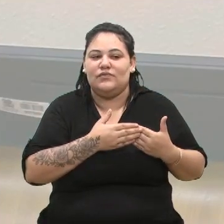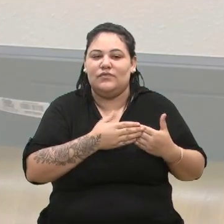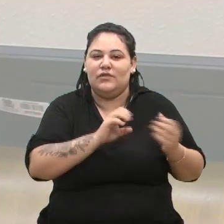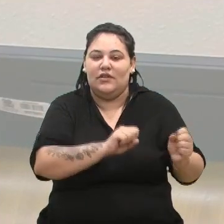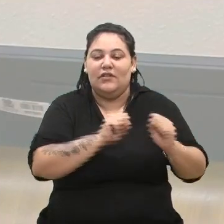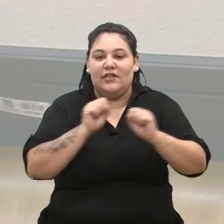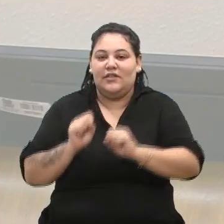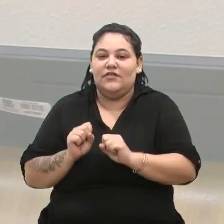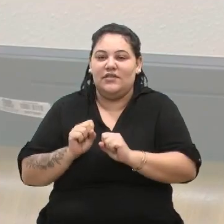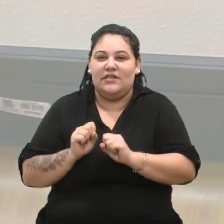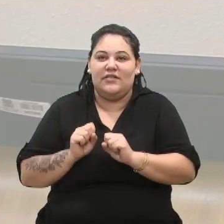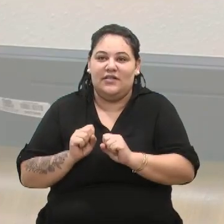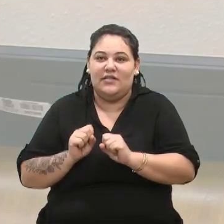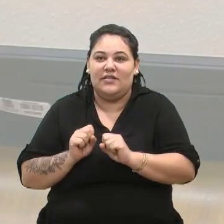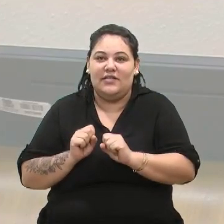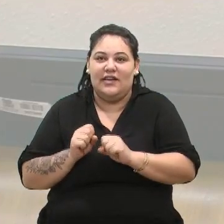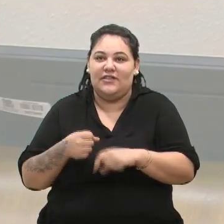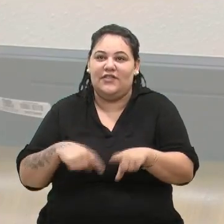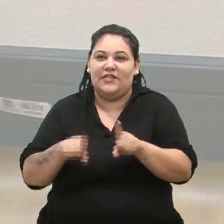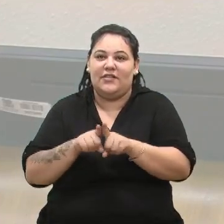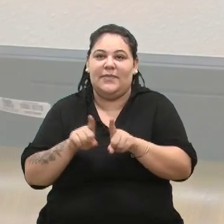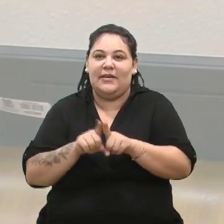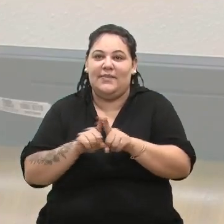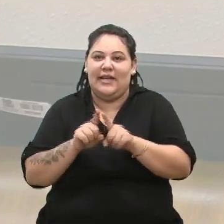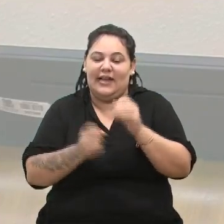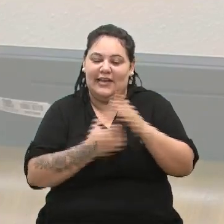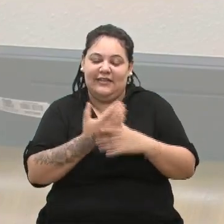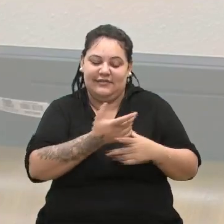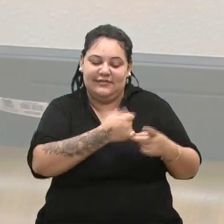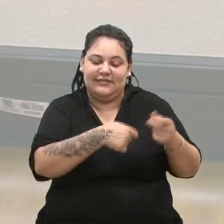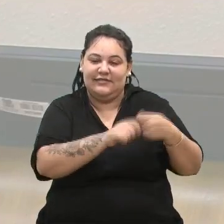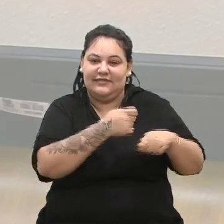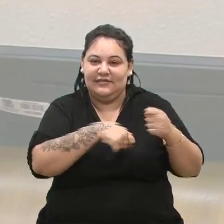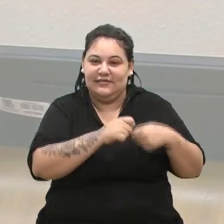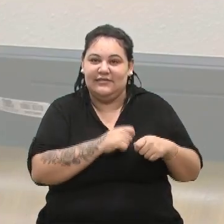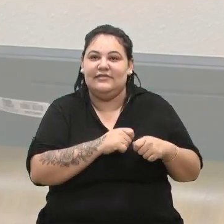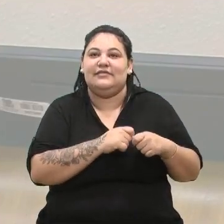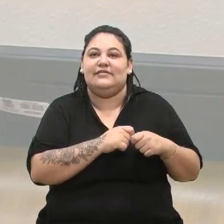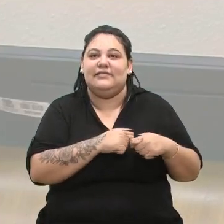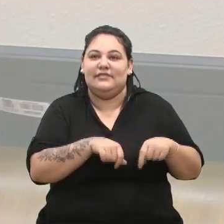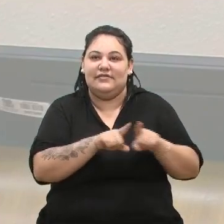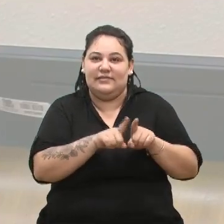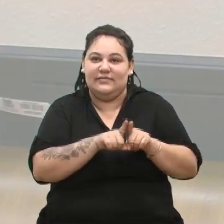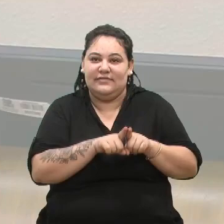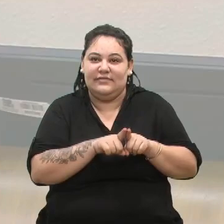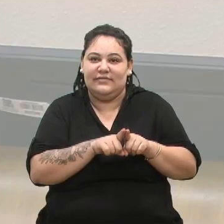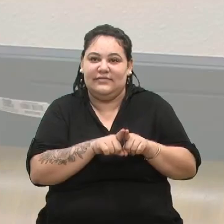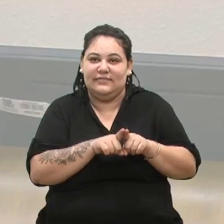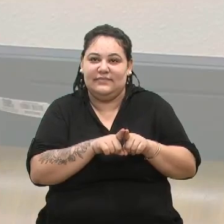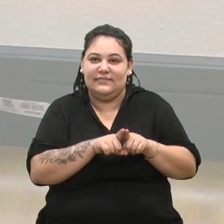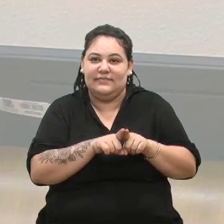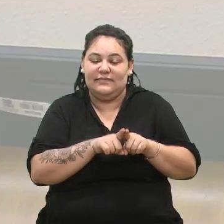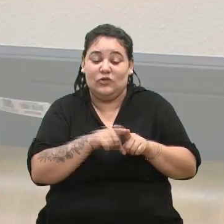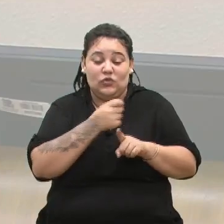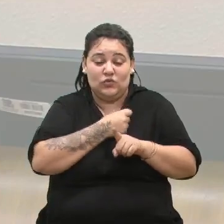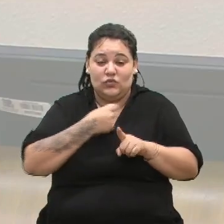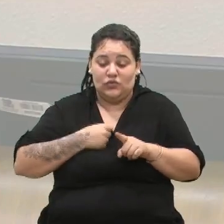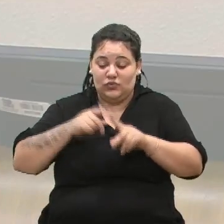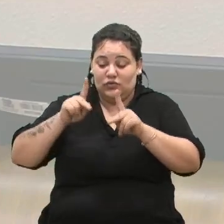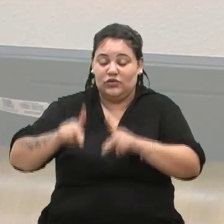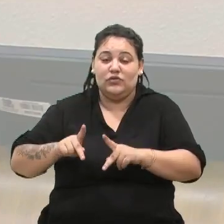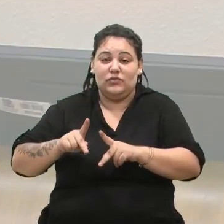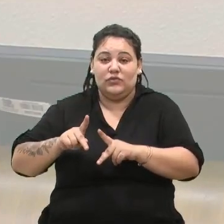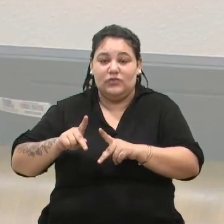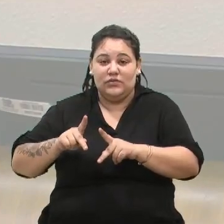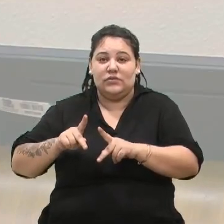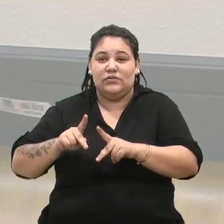gerar economia para as pessoas, para vamos supor, um grande número de pessoas, como o ônibus elétrico,